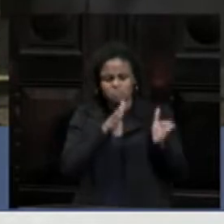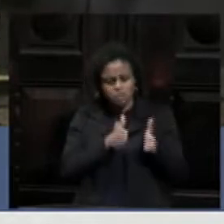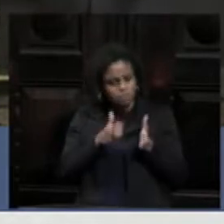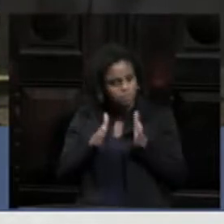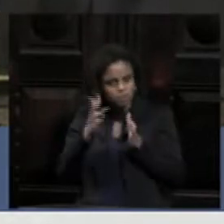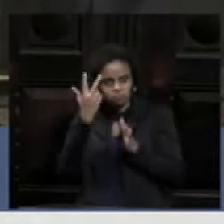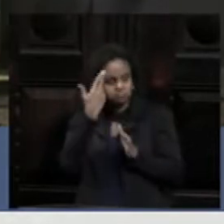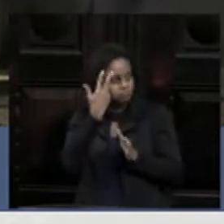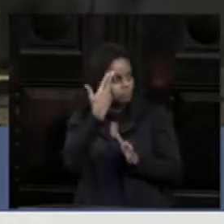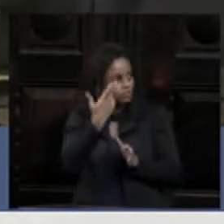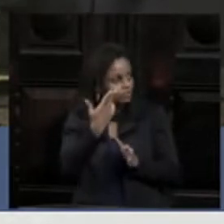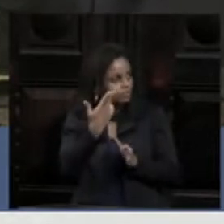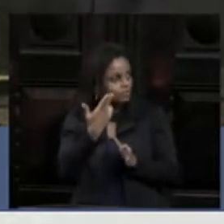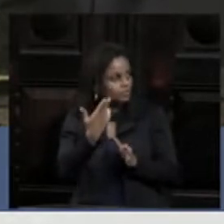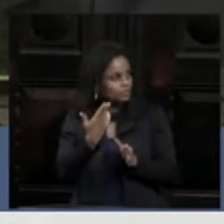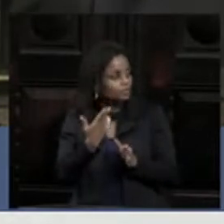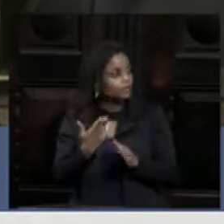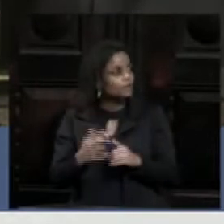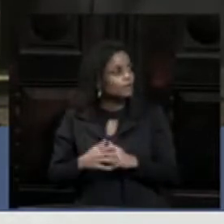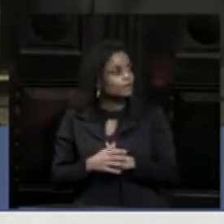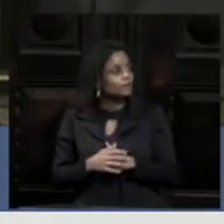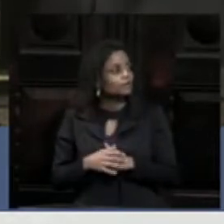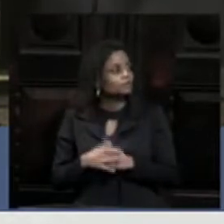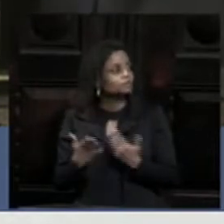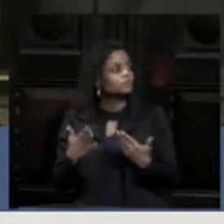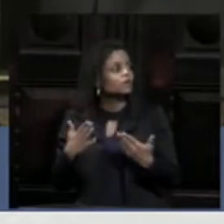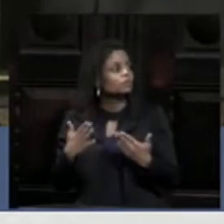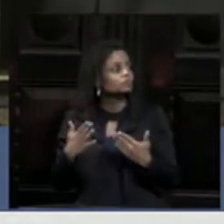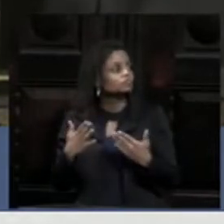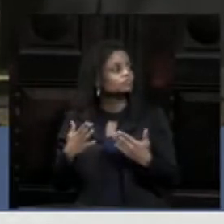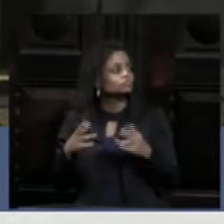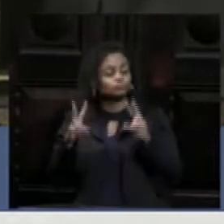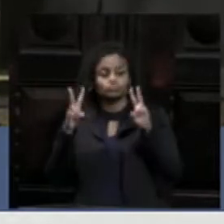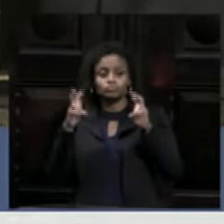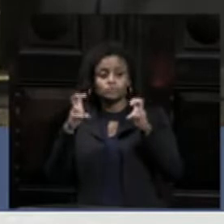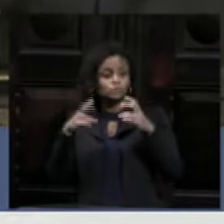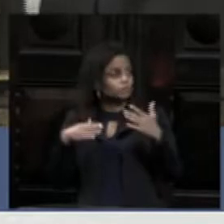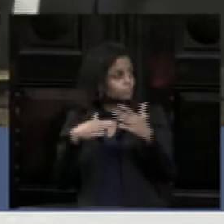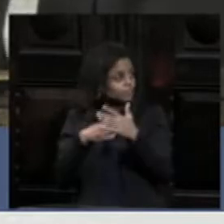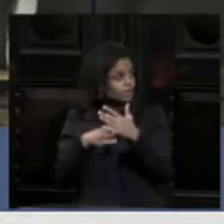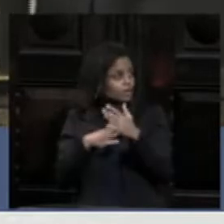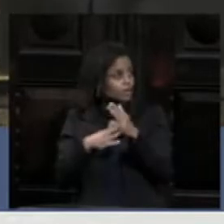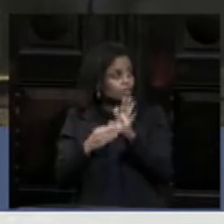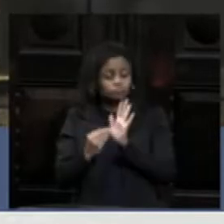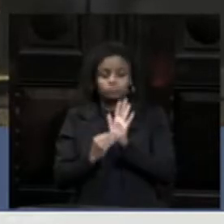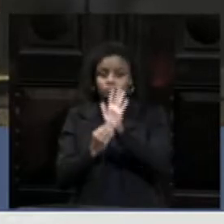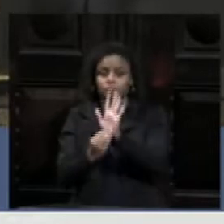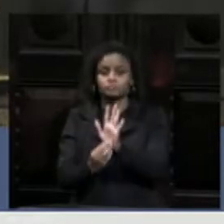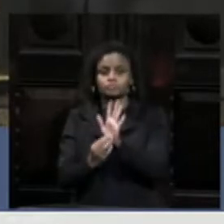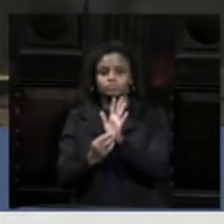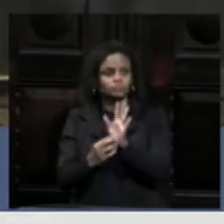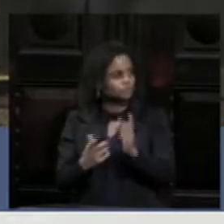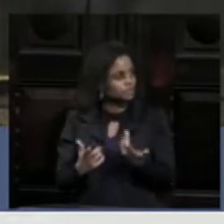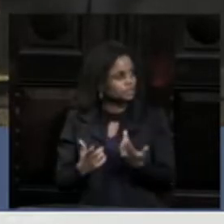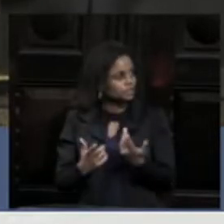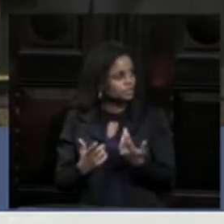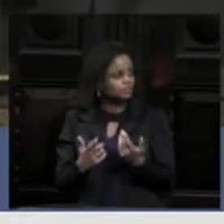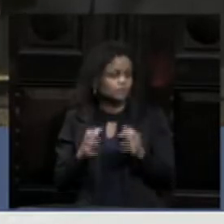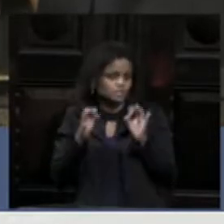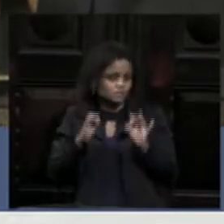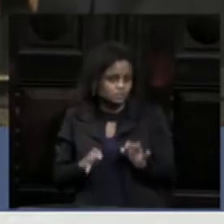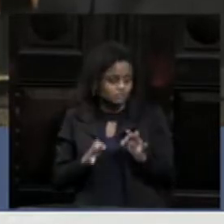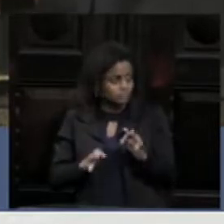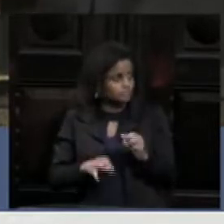regimento interno determina. Então, em relação ao prazo de apresentação e pauta, ok. Em relação ao